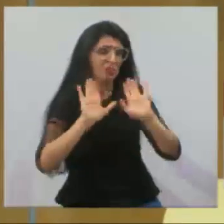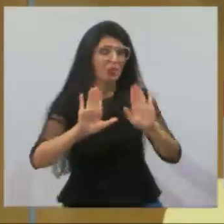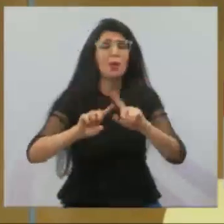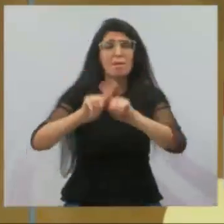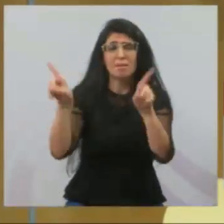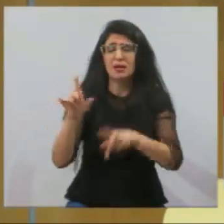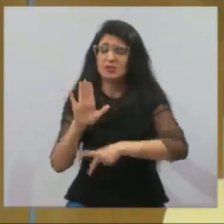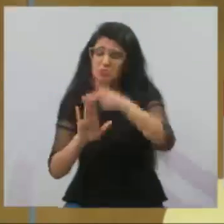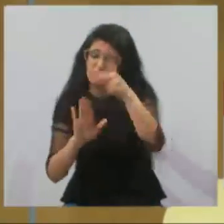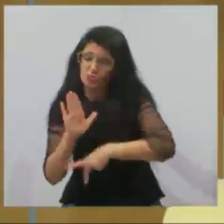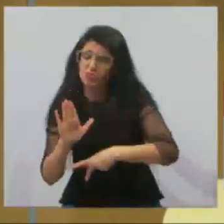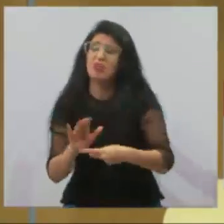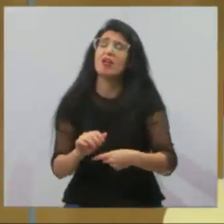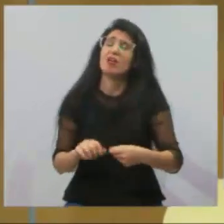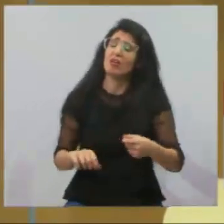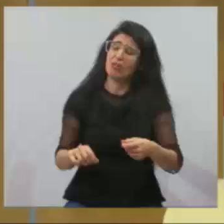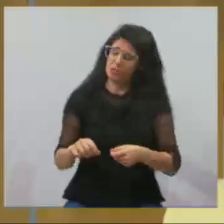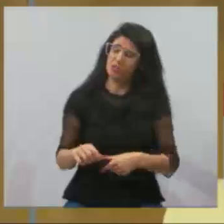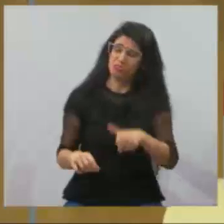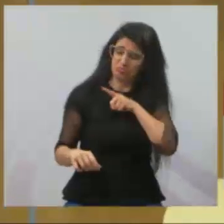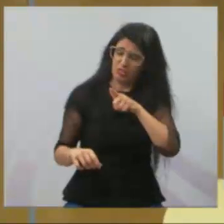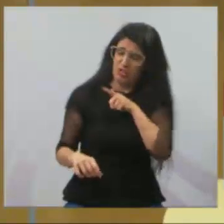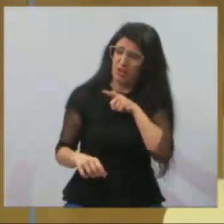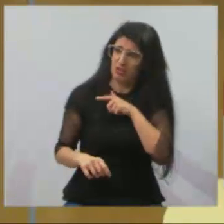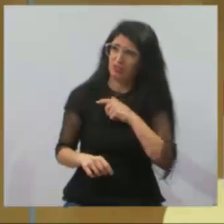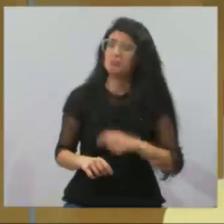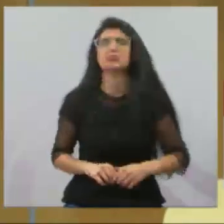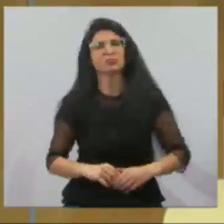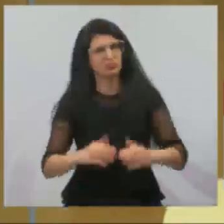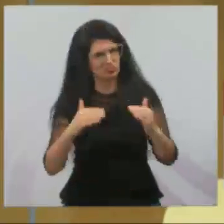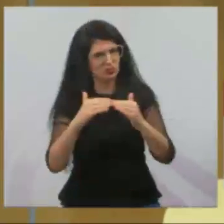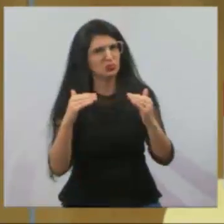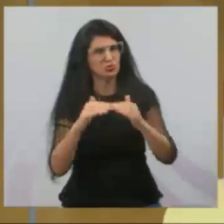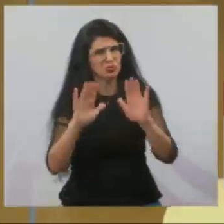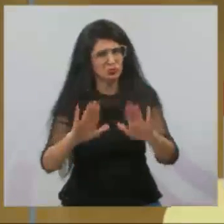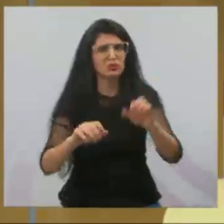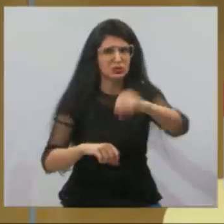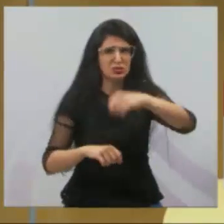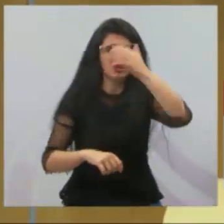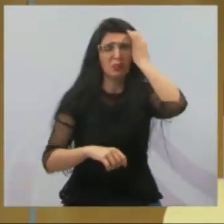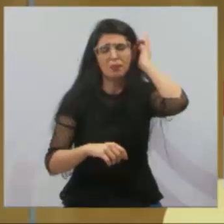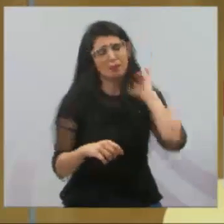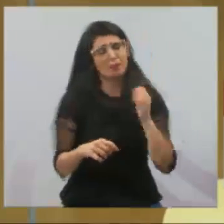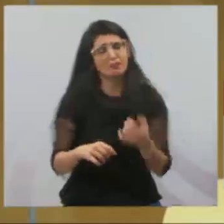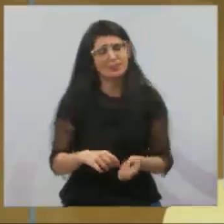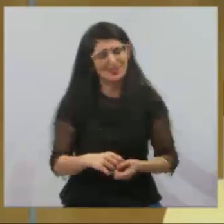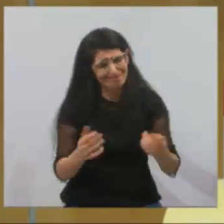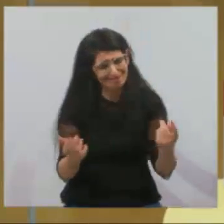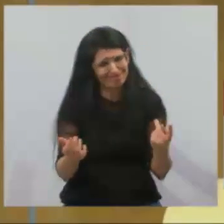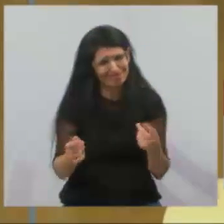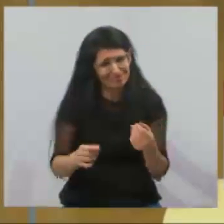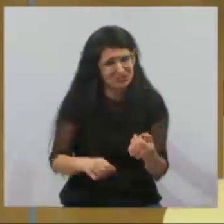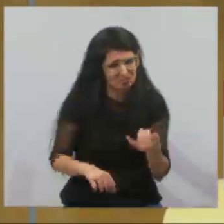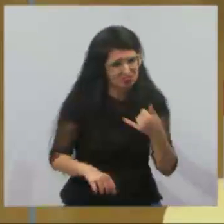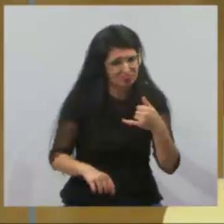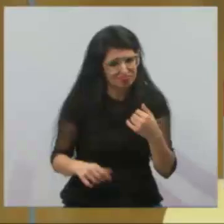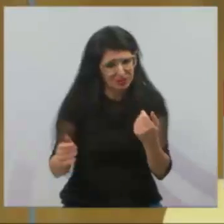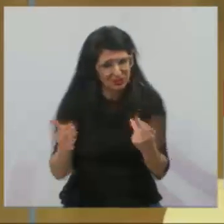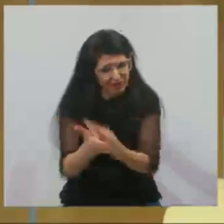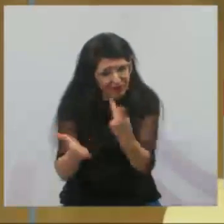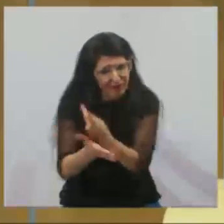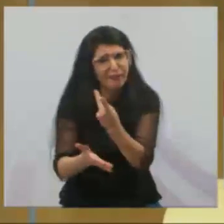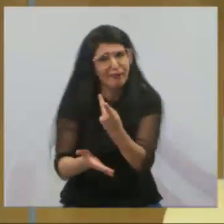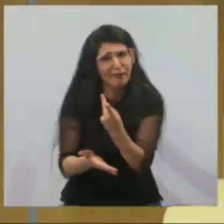e nós concordamos que é um projeto que, infelizmente, vai retirar direito dos servidores. Mas também a gente tomou todo o